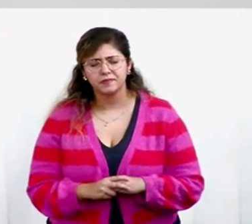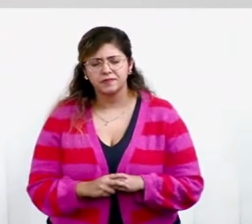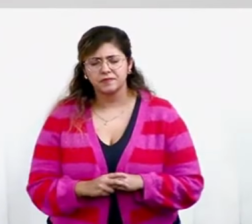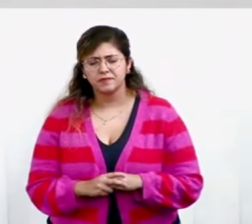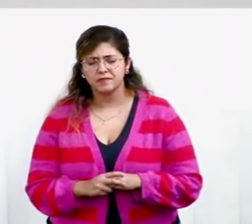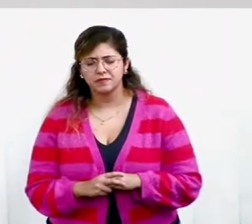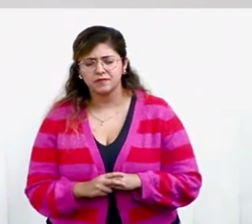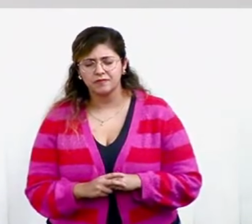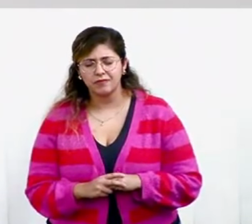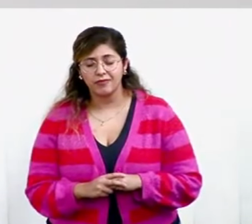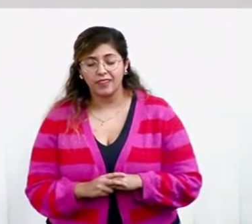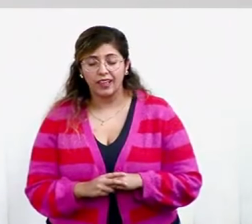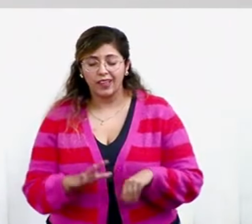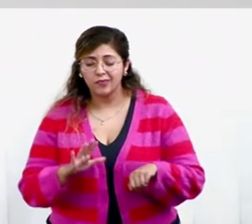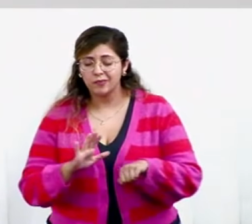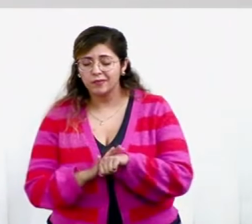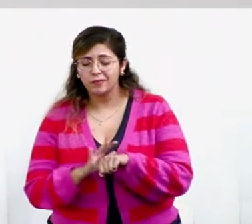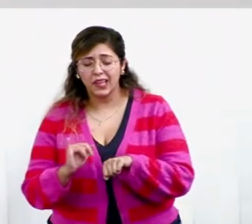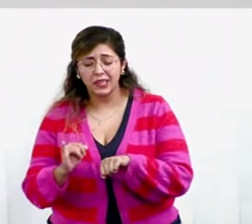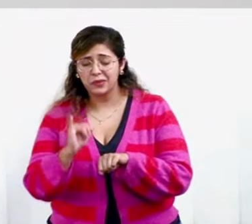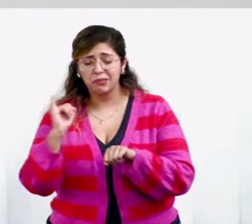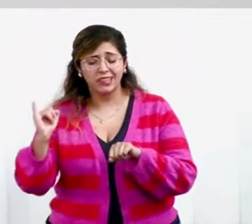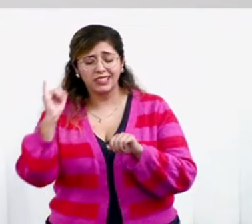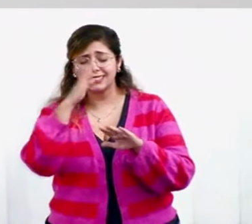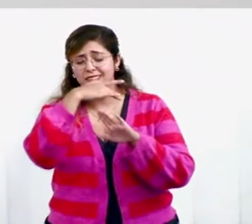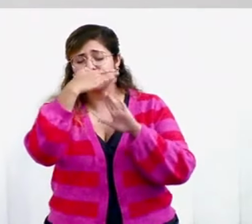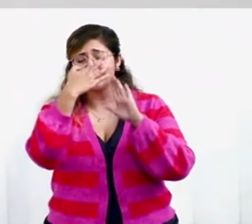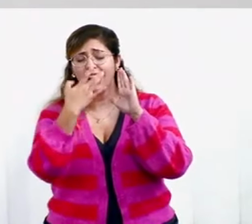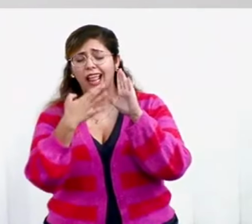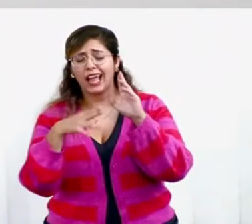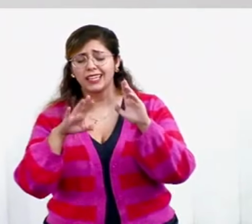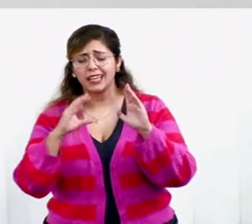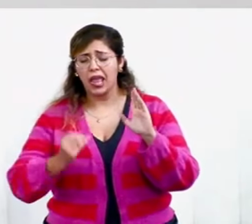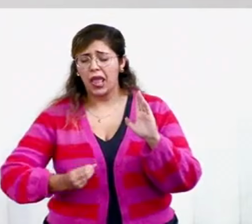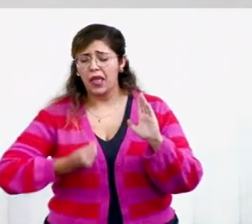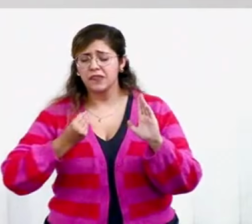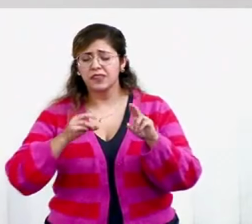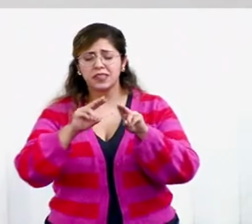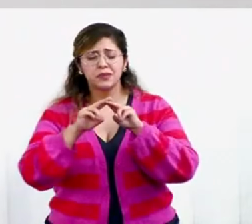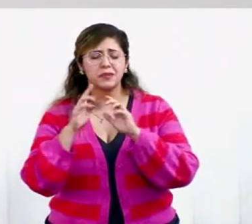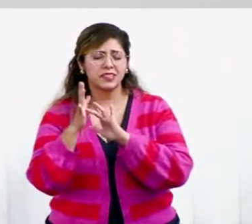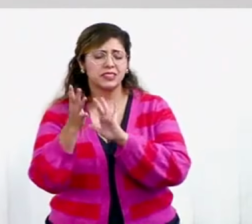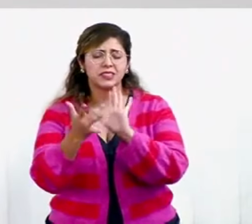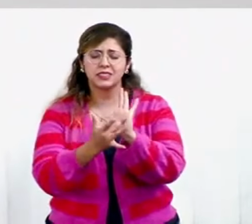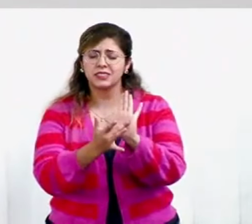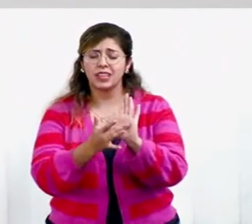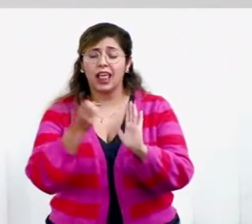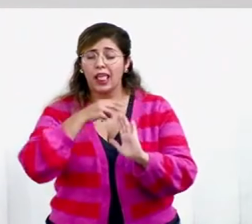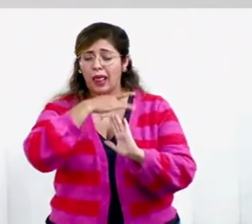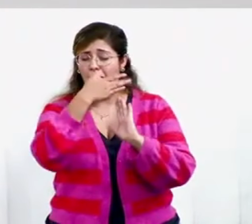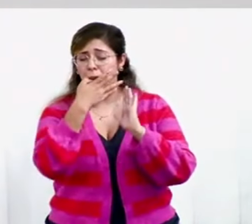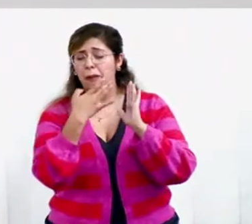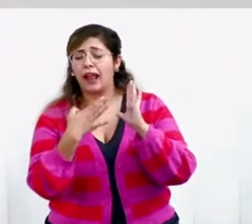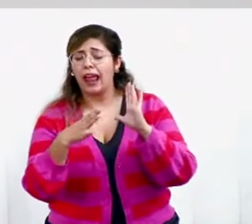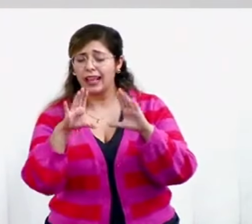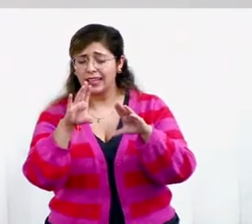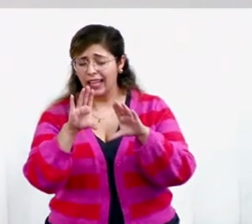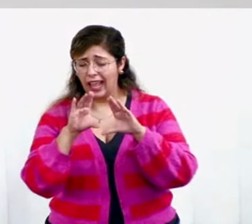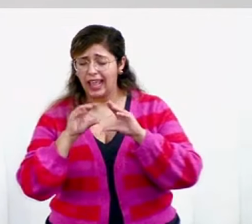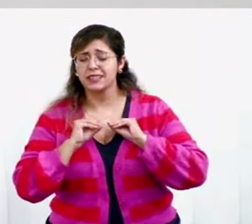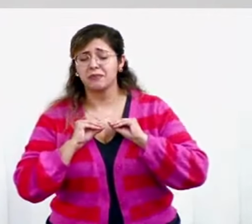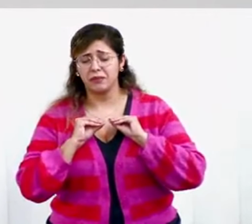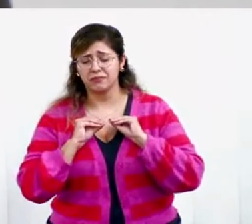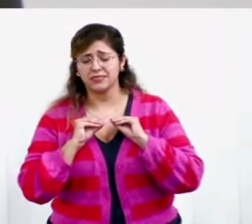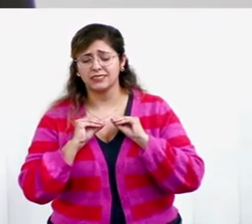o maior milagre que recebemos foi a vida em Ti. O maior milagre que recebemos